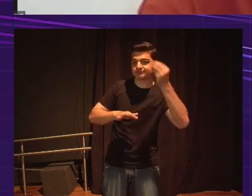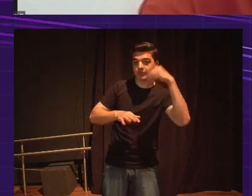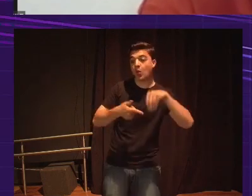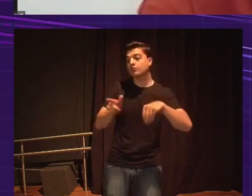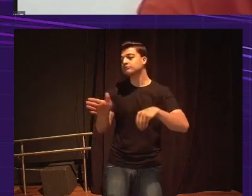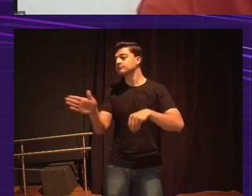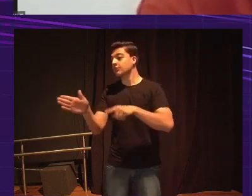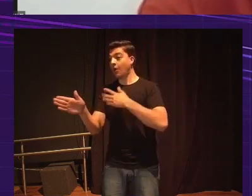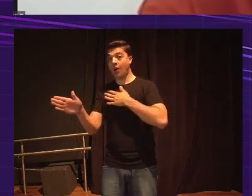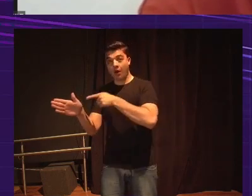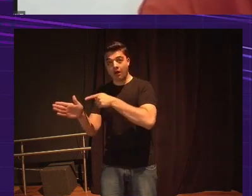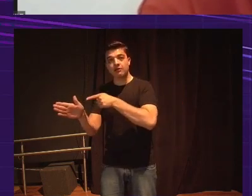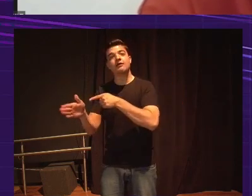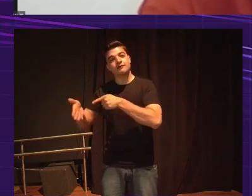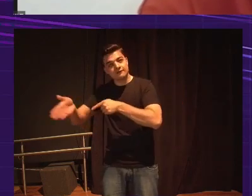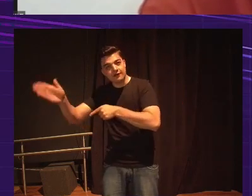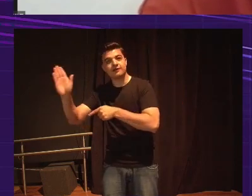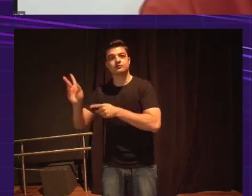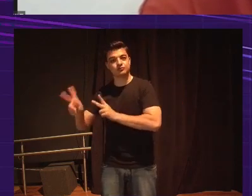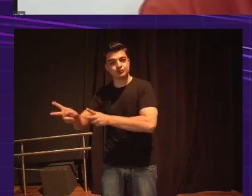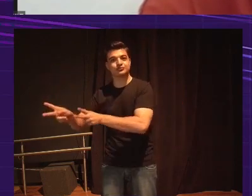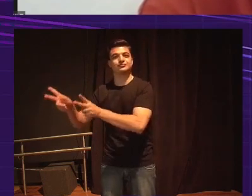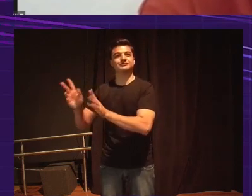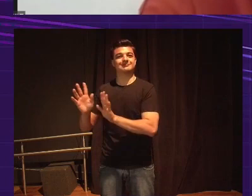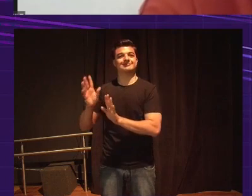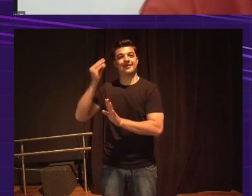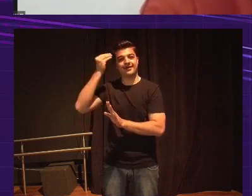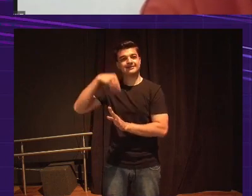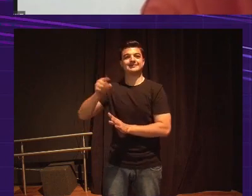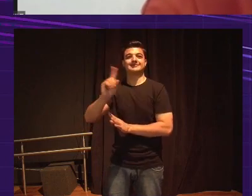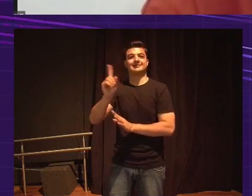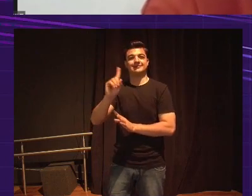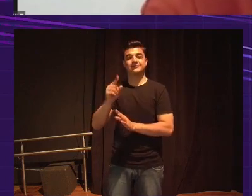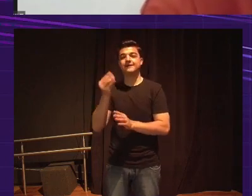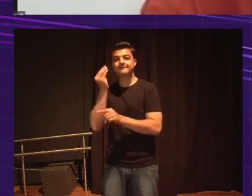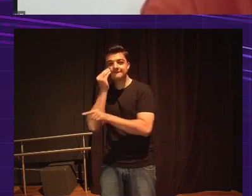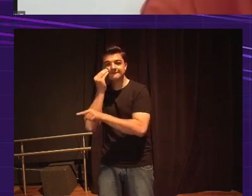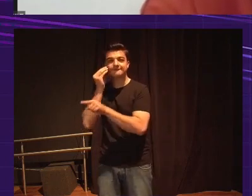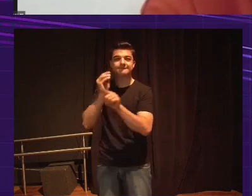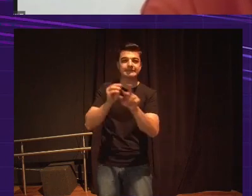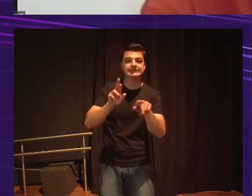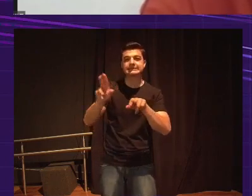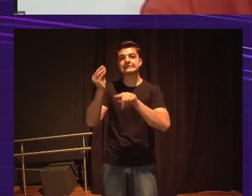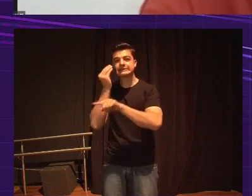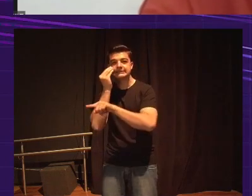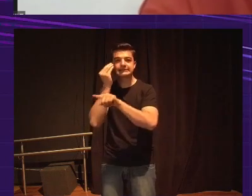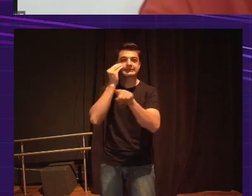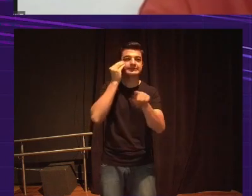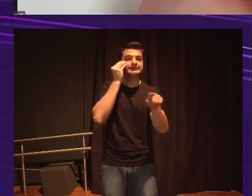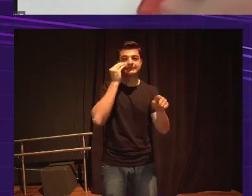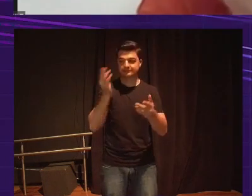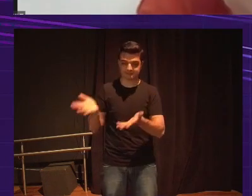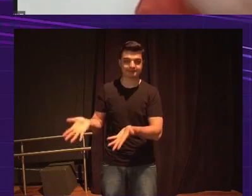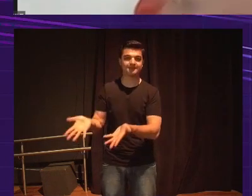de fazer e é ali que você vai, de fato, encontrar aí o seu sonho,